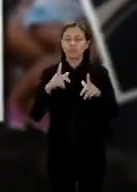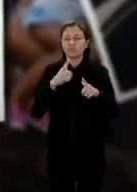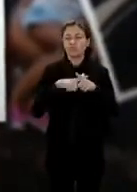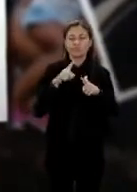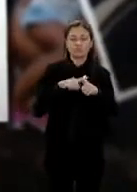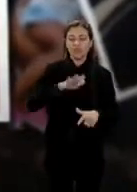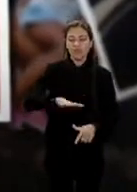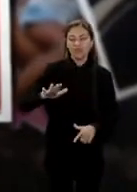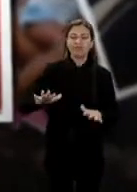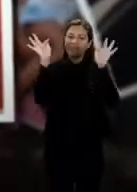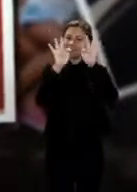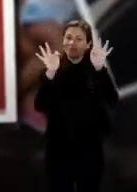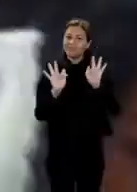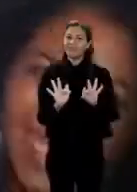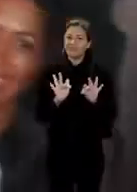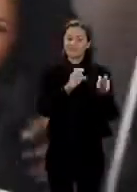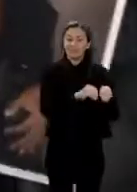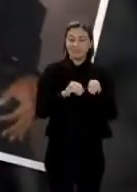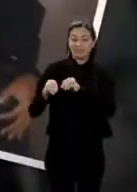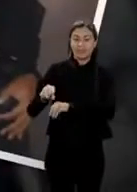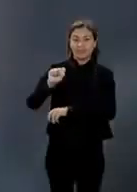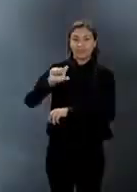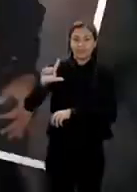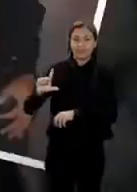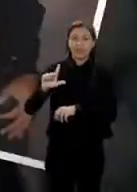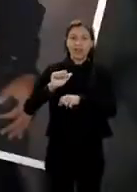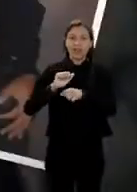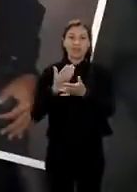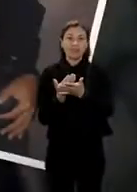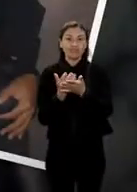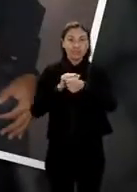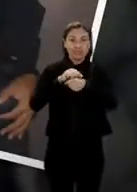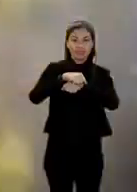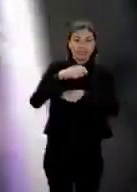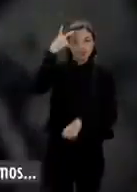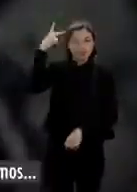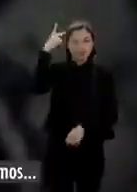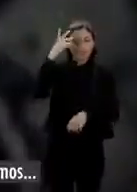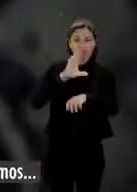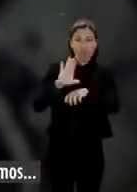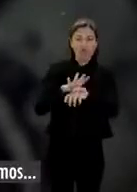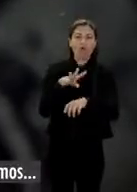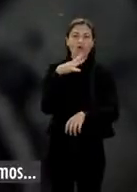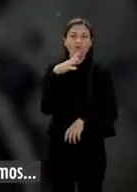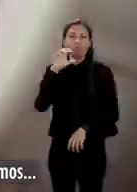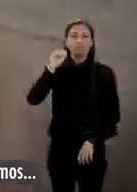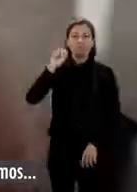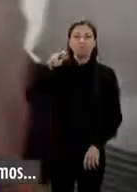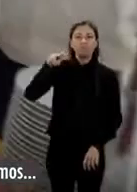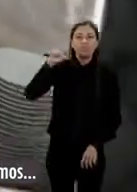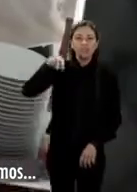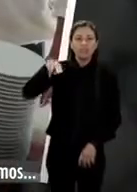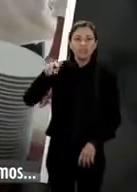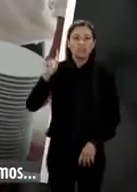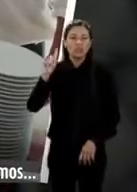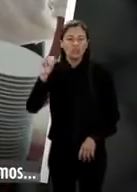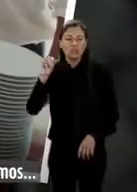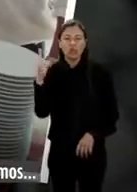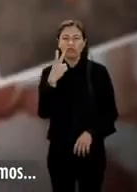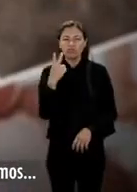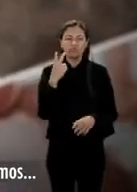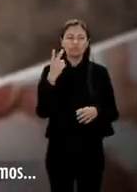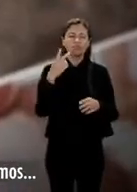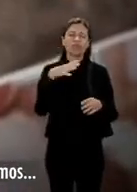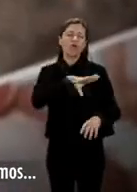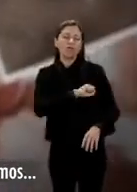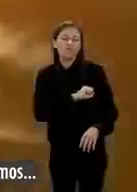os percalços, a nossa infância foi muito feliz. Vim para São Luís para fazer a faculdade de História. Foi lá que eu conheci o Sandro, começamos a namorar,